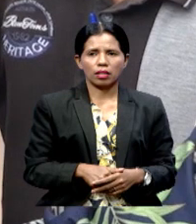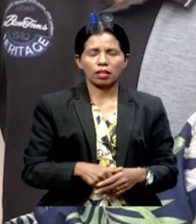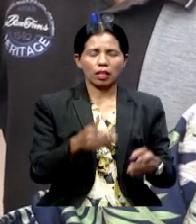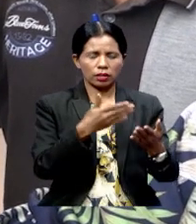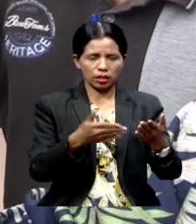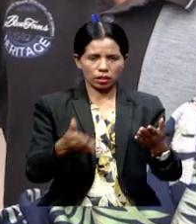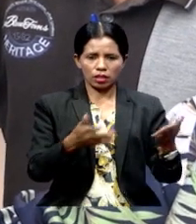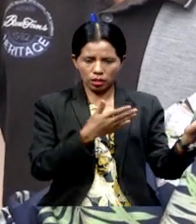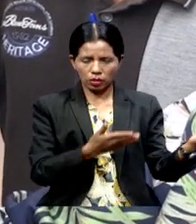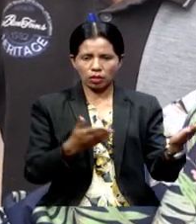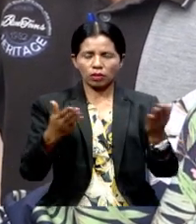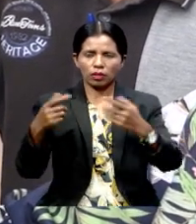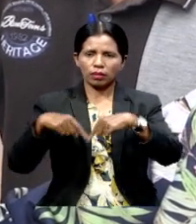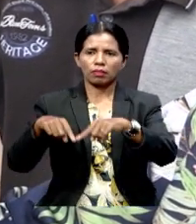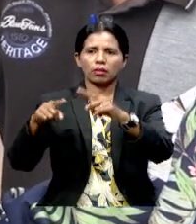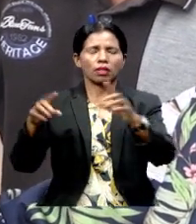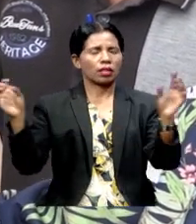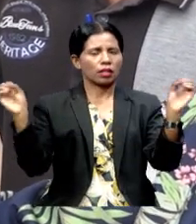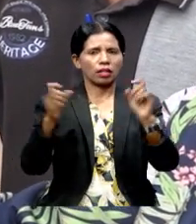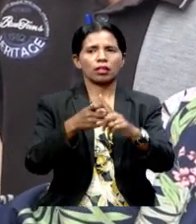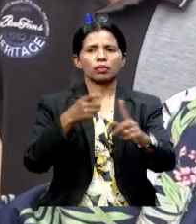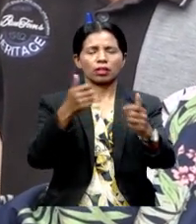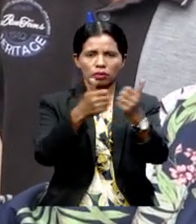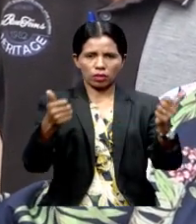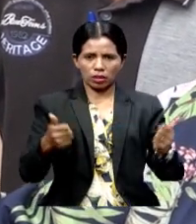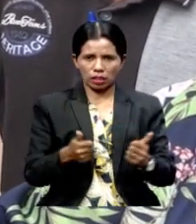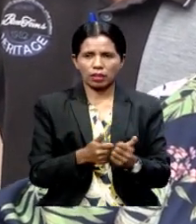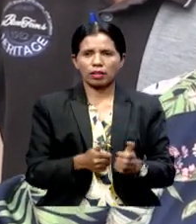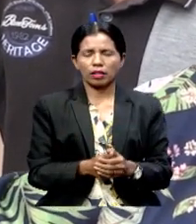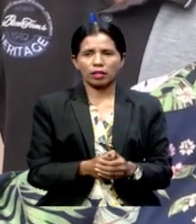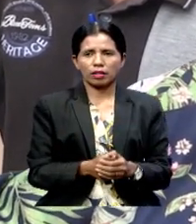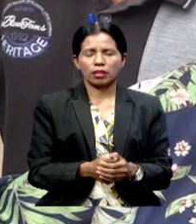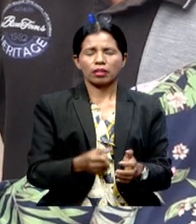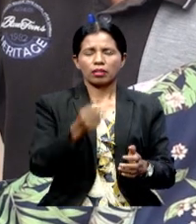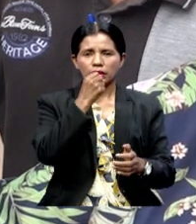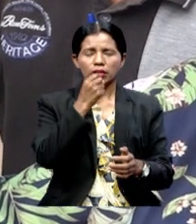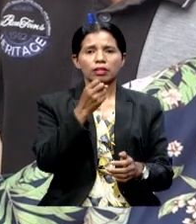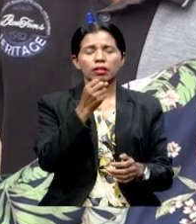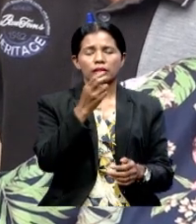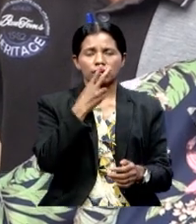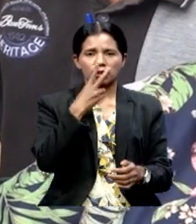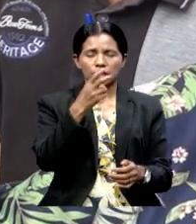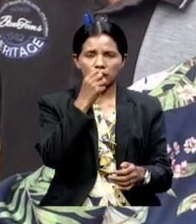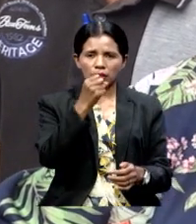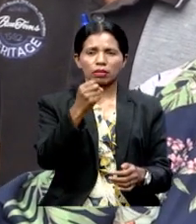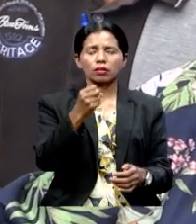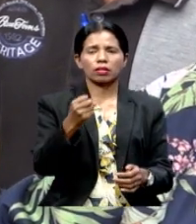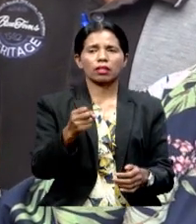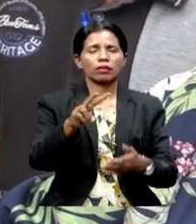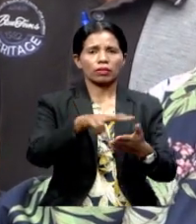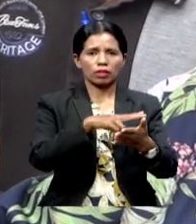ne be tama no sai sein autorizasang musi autor dadi. Antan sigaro ser ne be ami halo aprensao ne violana decreto